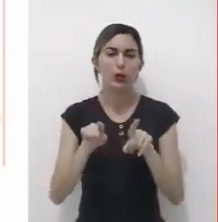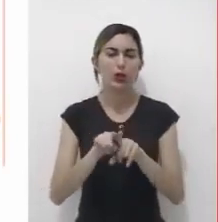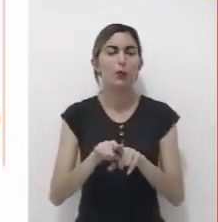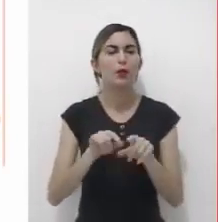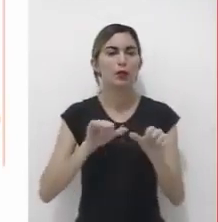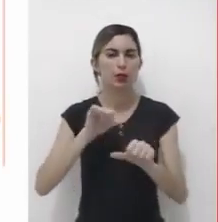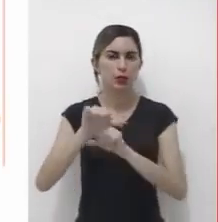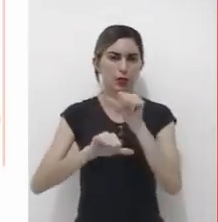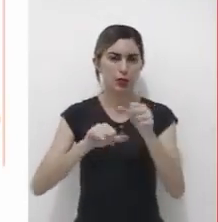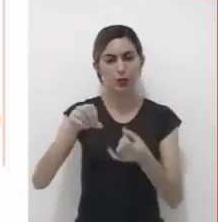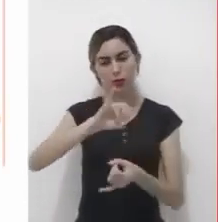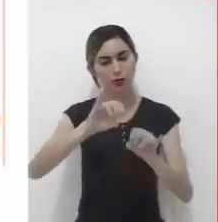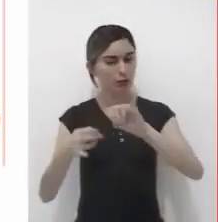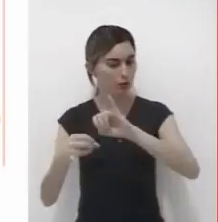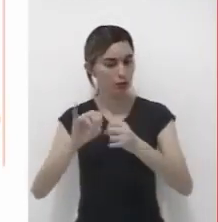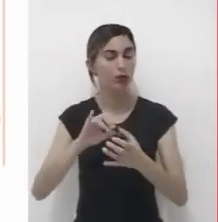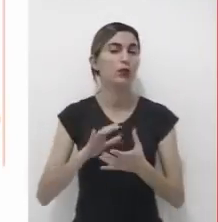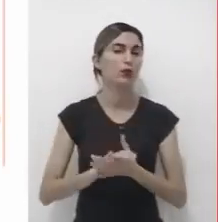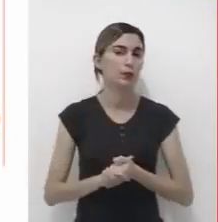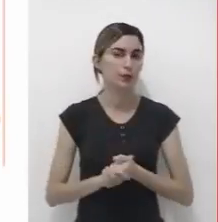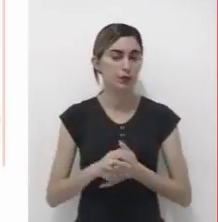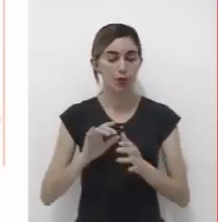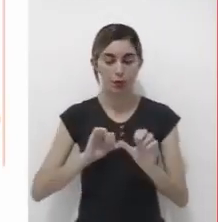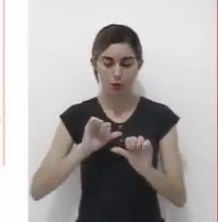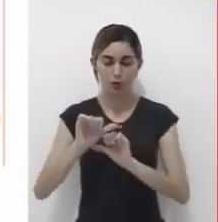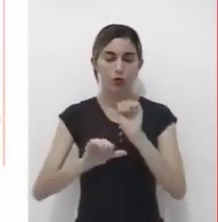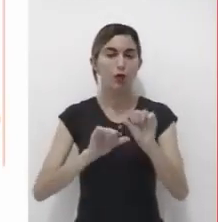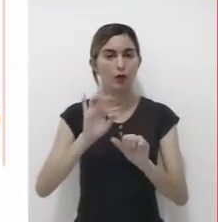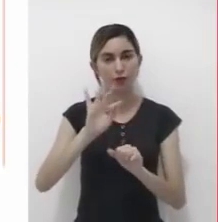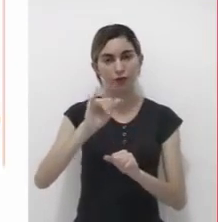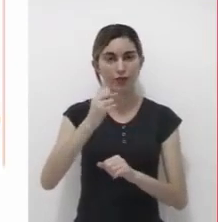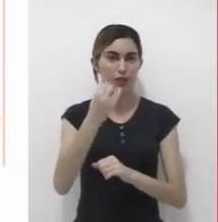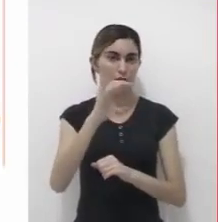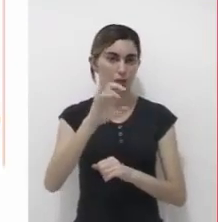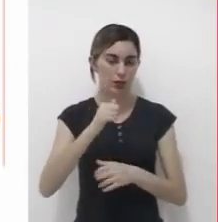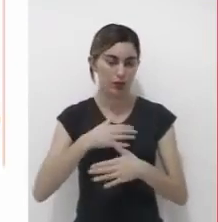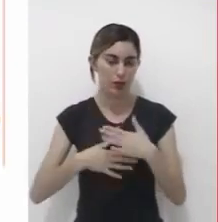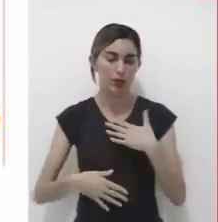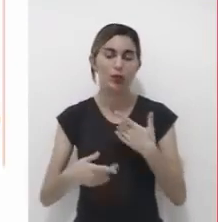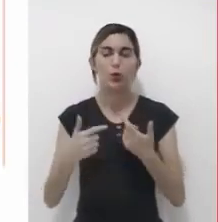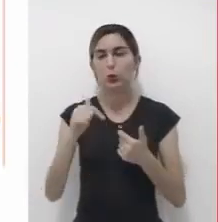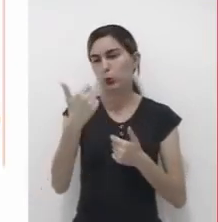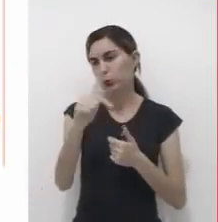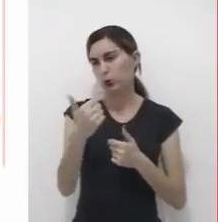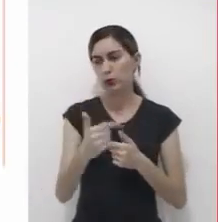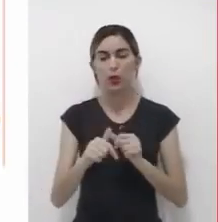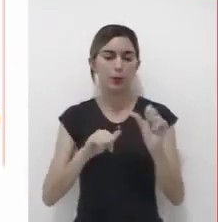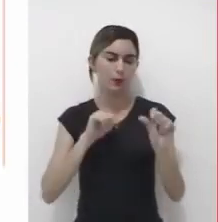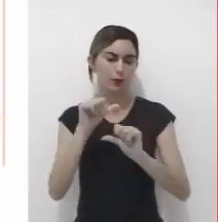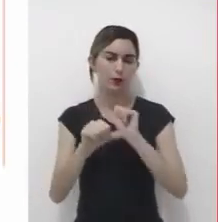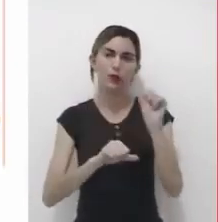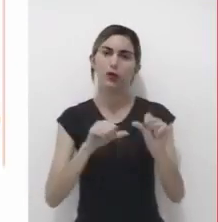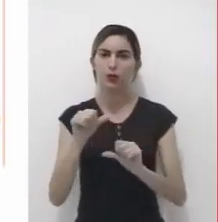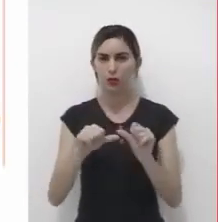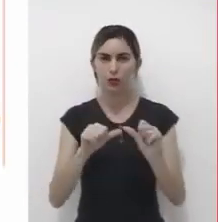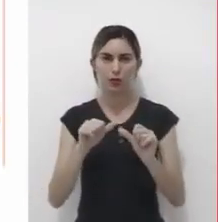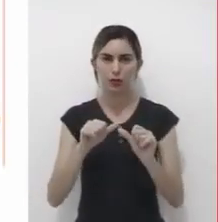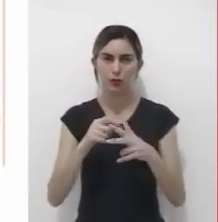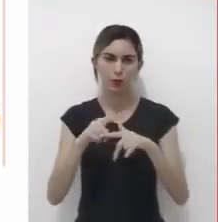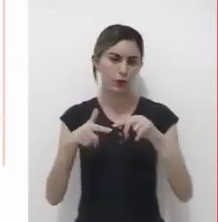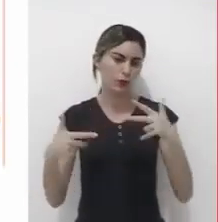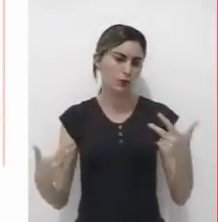também podem ser transformações químicas. Nas transformações físicas, não vai ter alteração